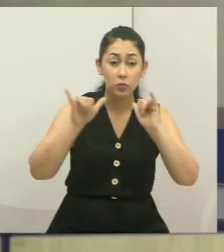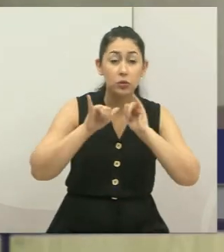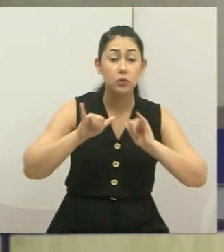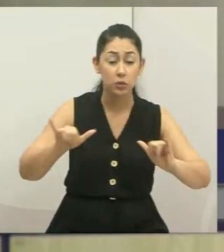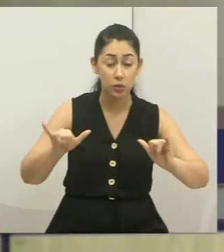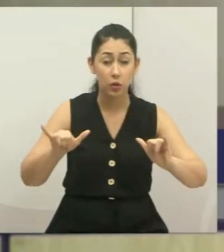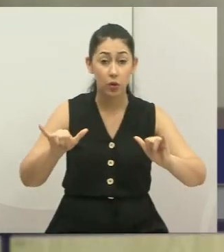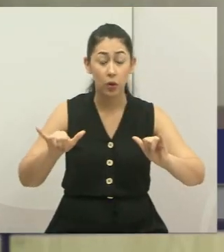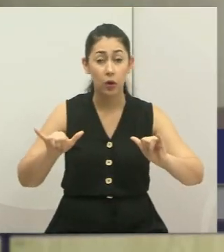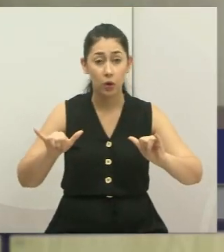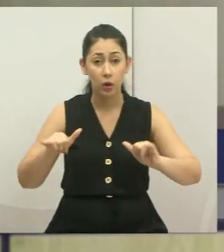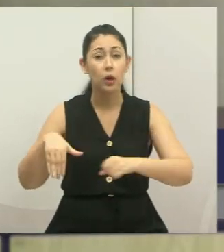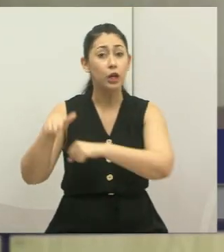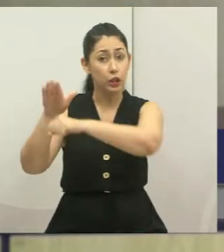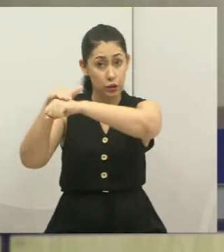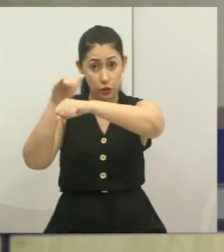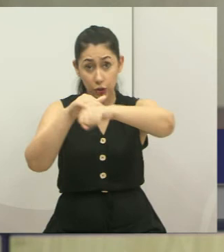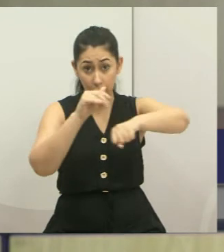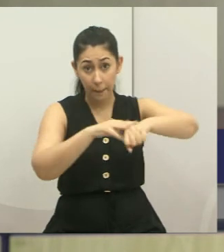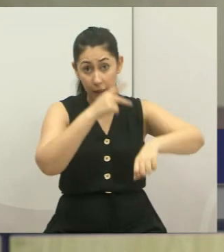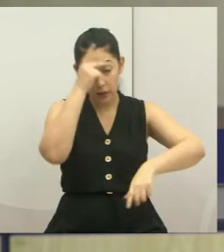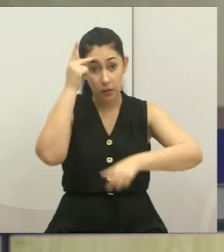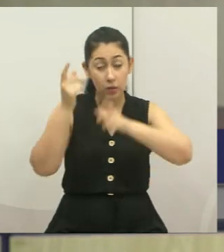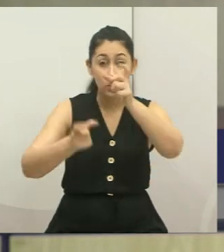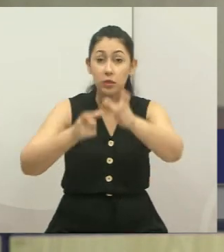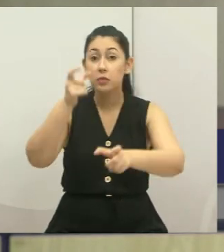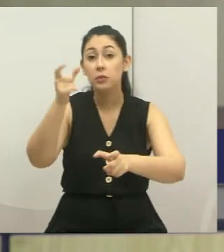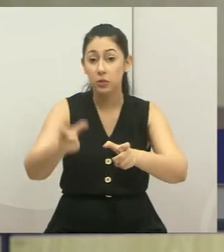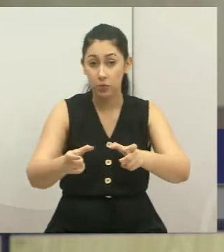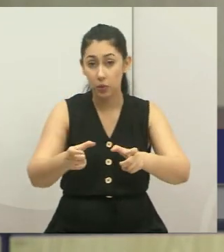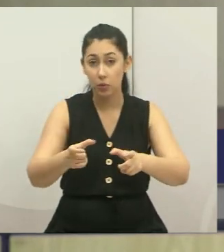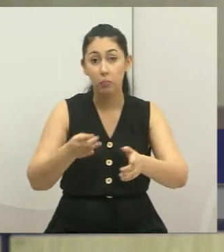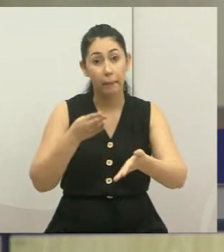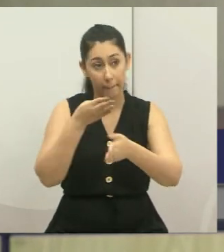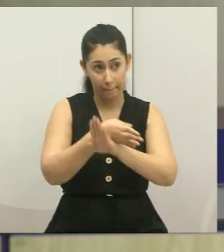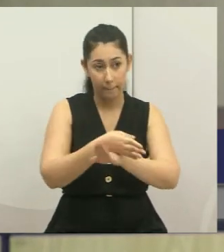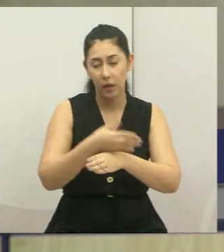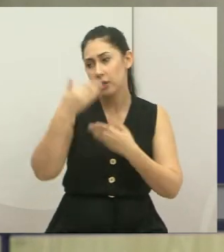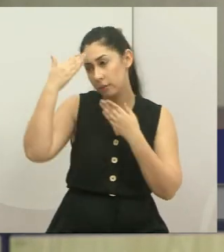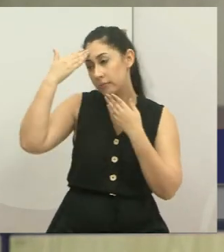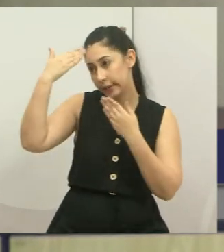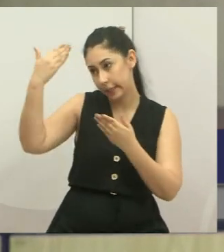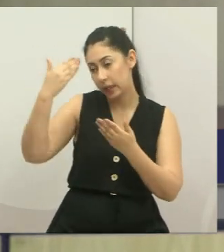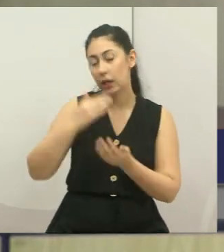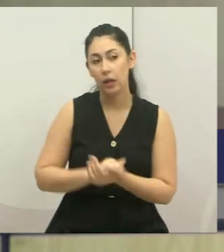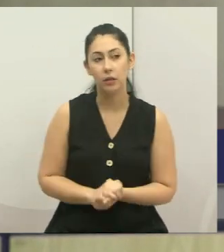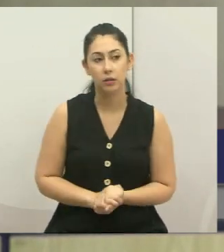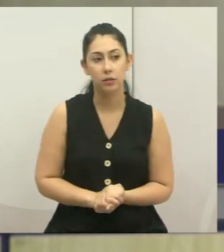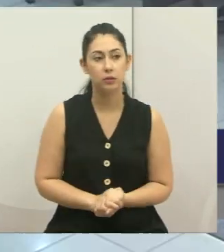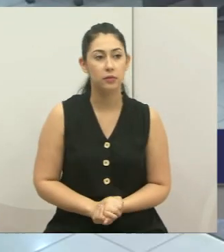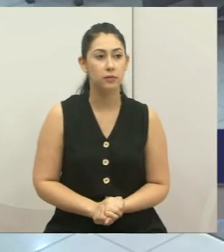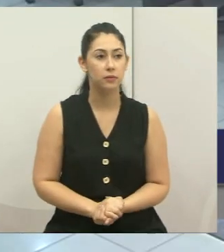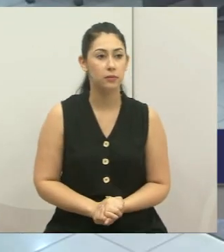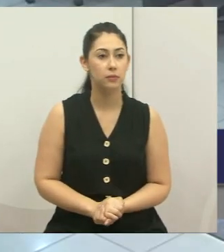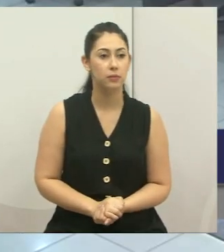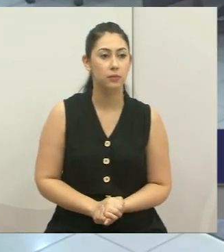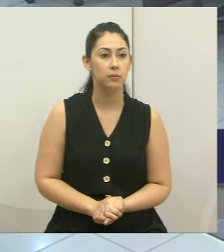informativo divulgando a ocorrência da audiência. Obrigada, Patrícia, mais uma vez.